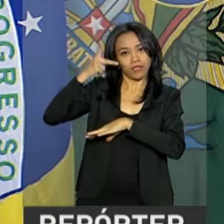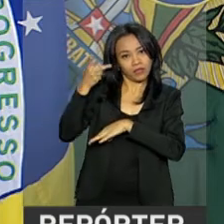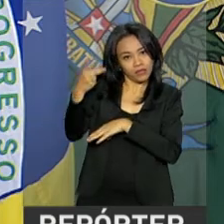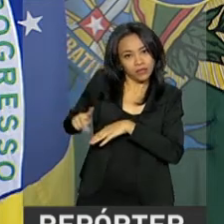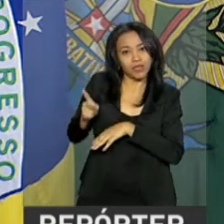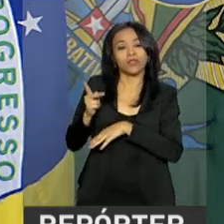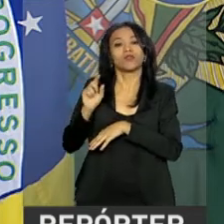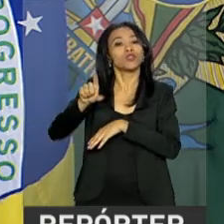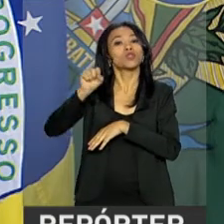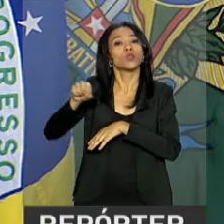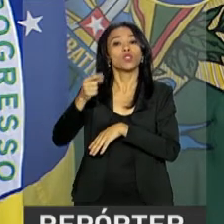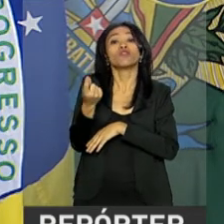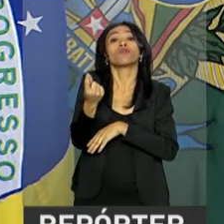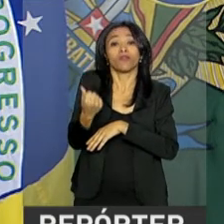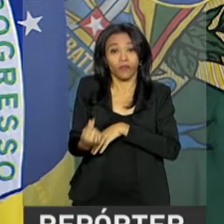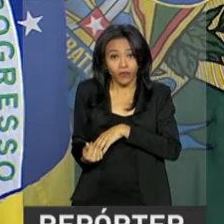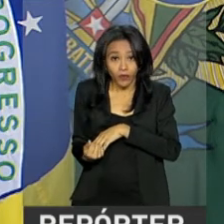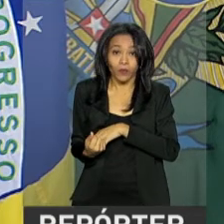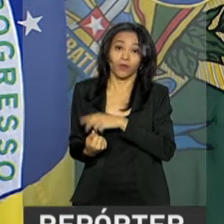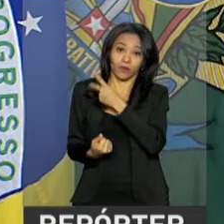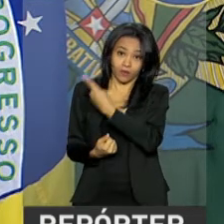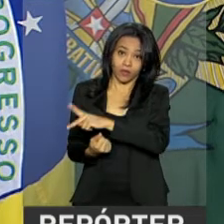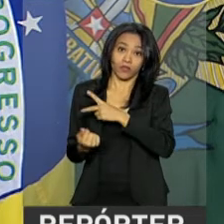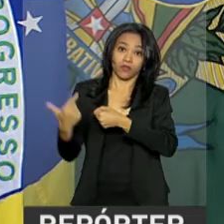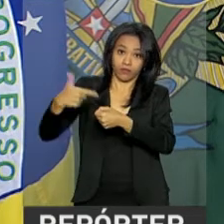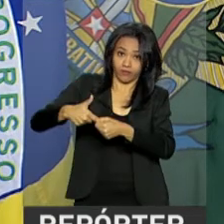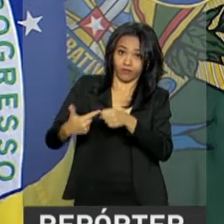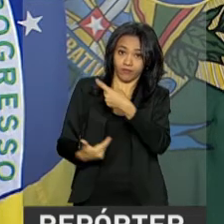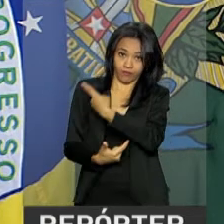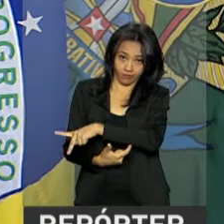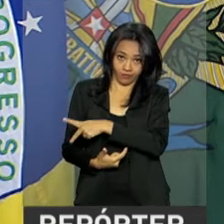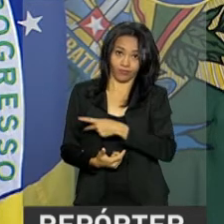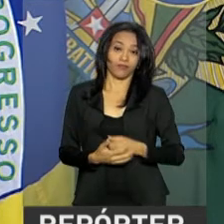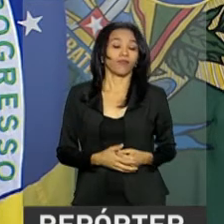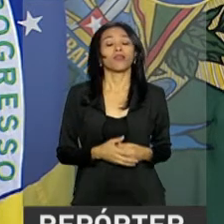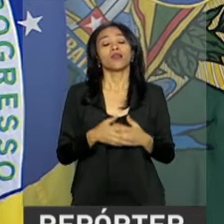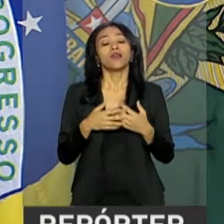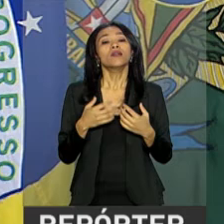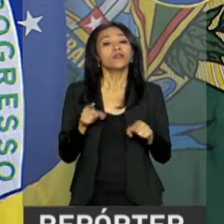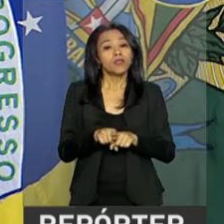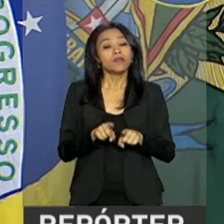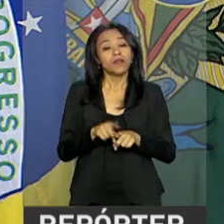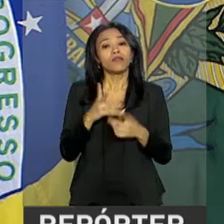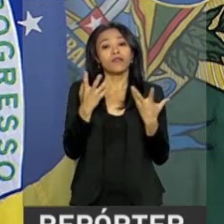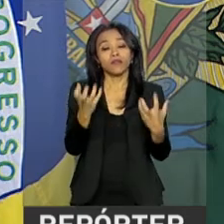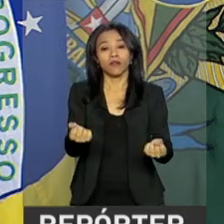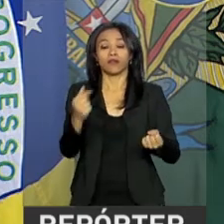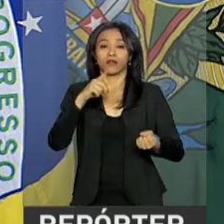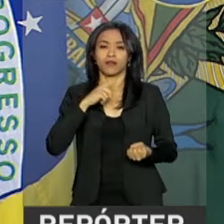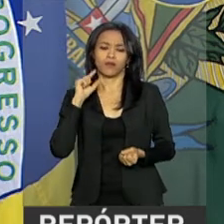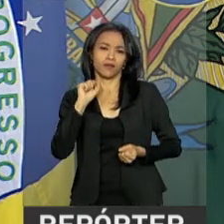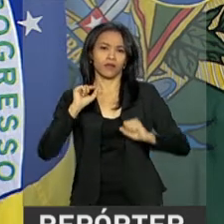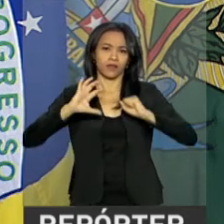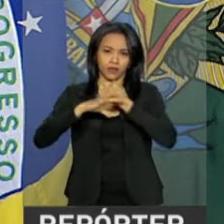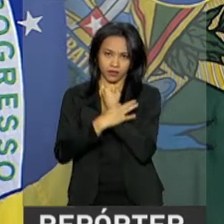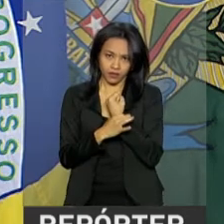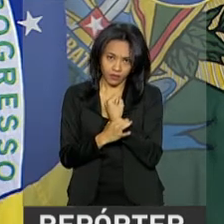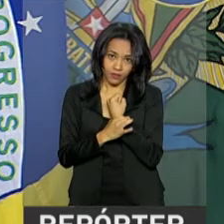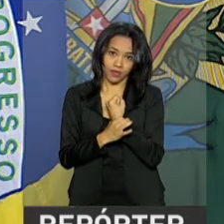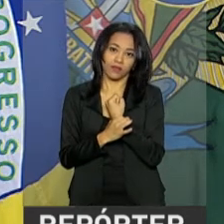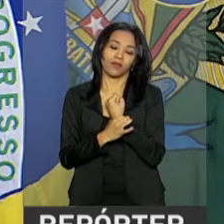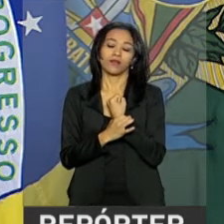e vamos ter naturalmente é é a garantia de que esse